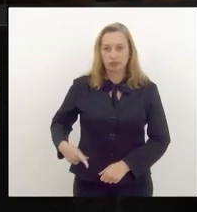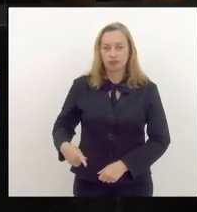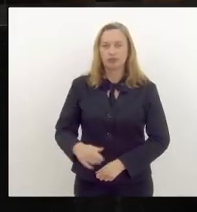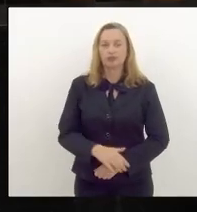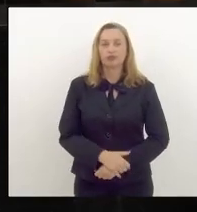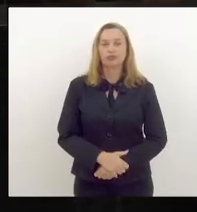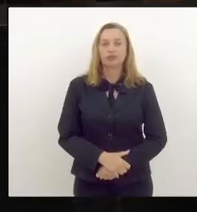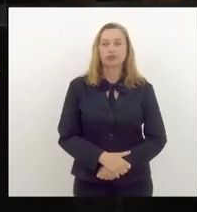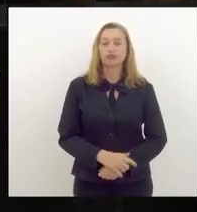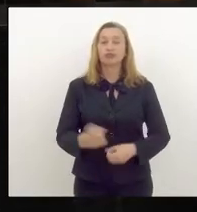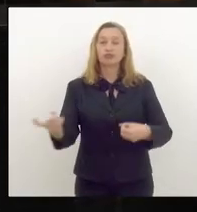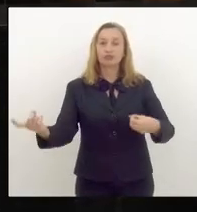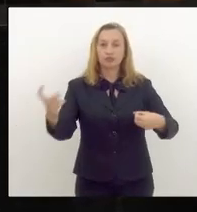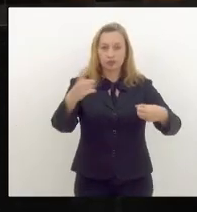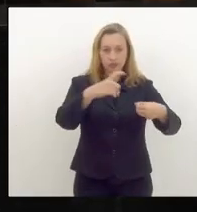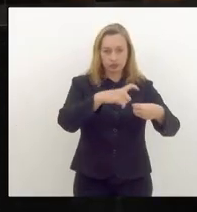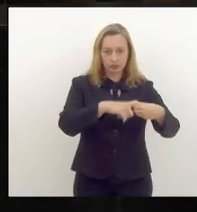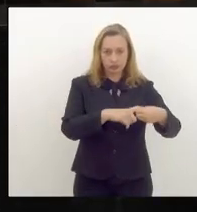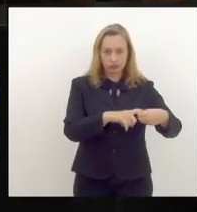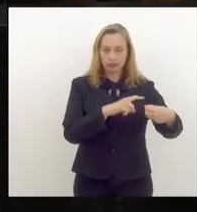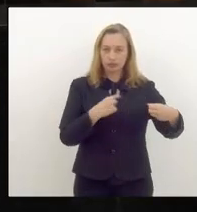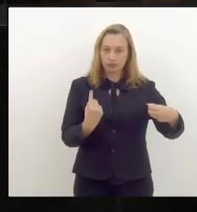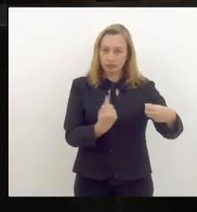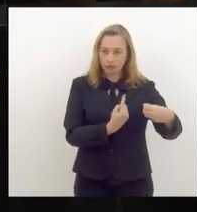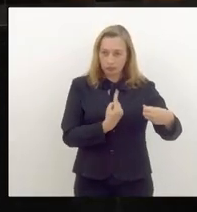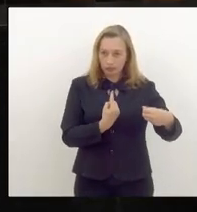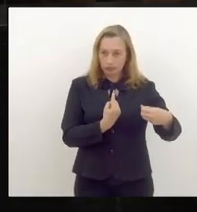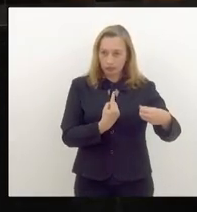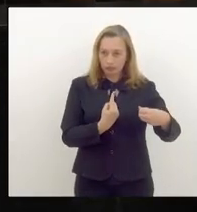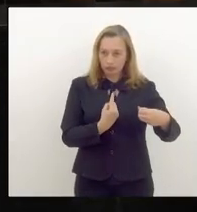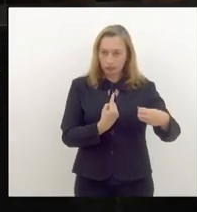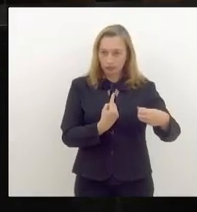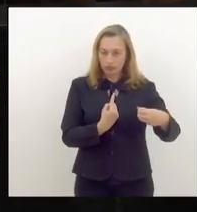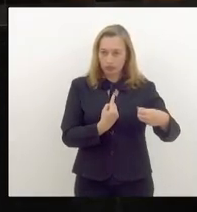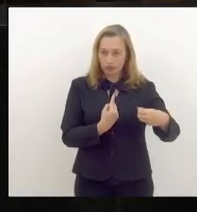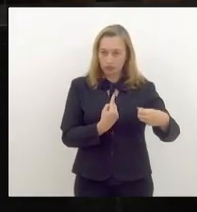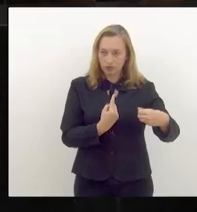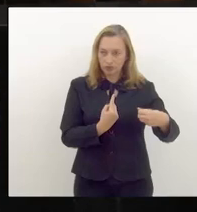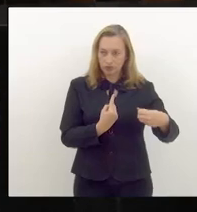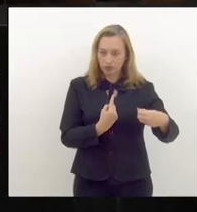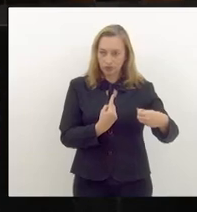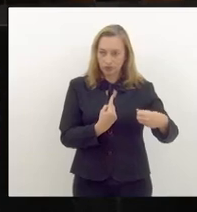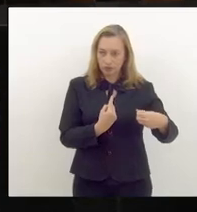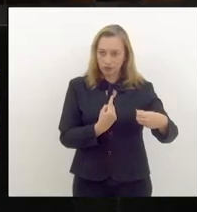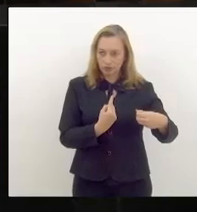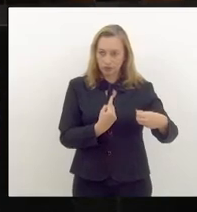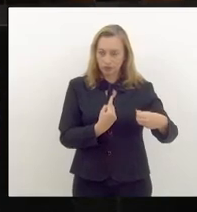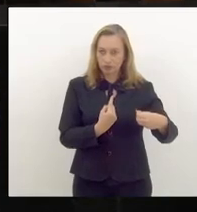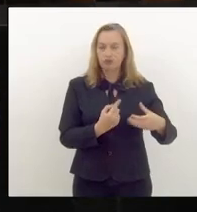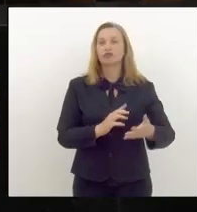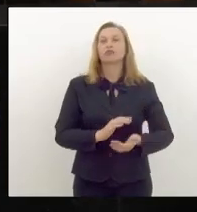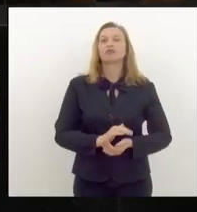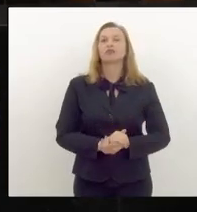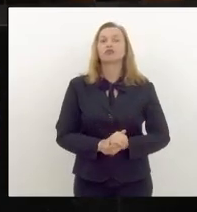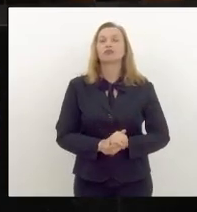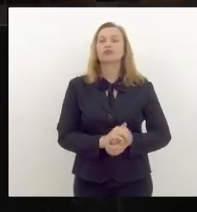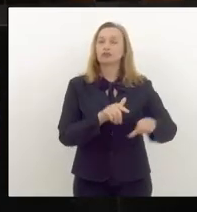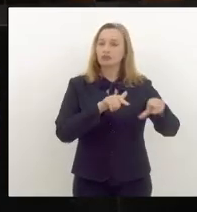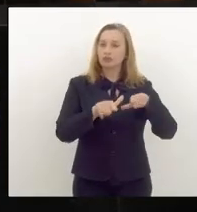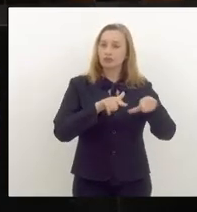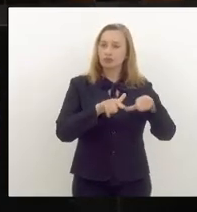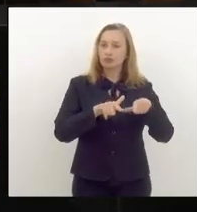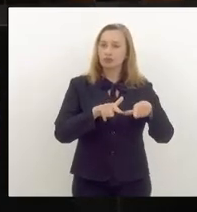nós estamos retornando do recesso que ocorreu no mês de julho